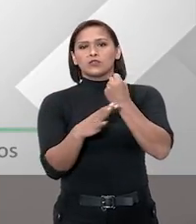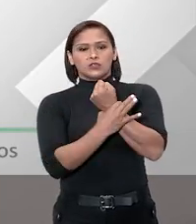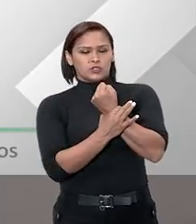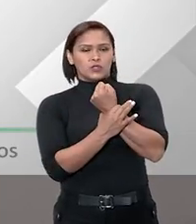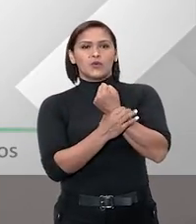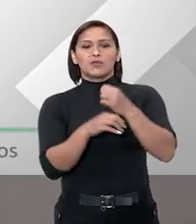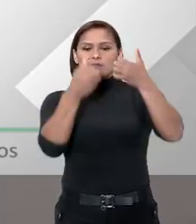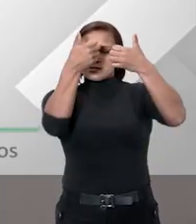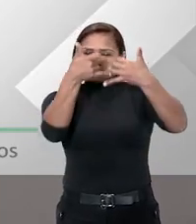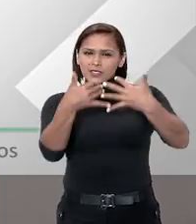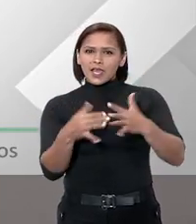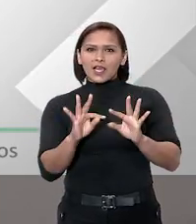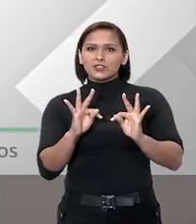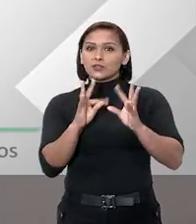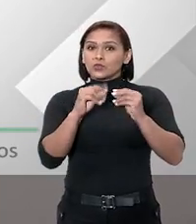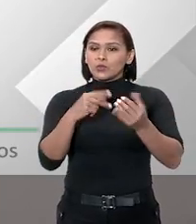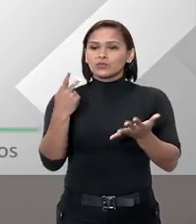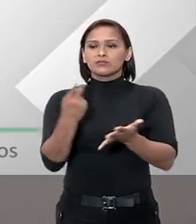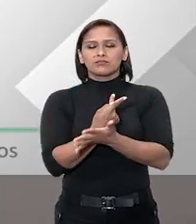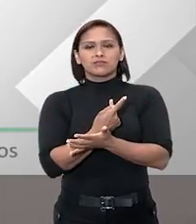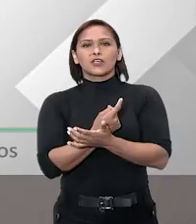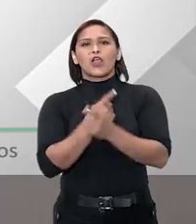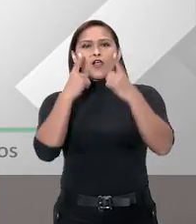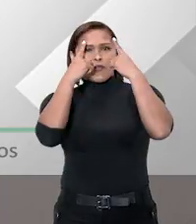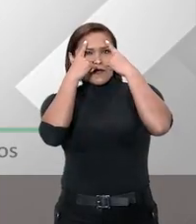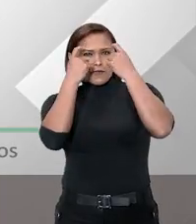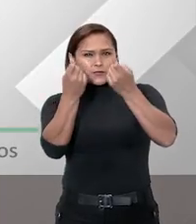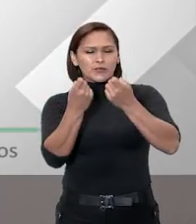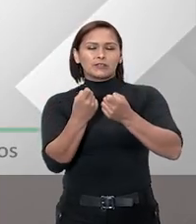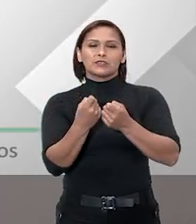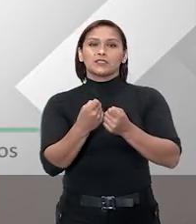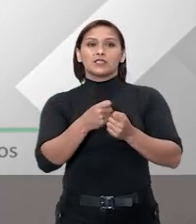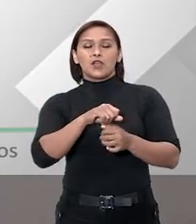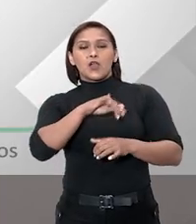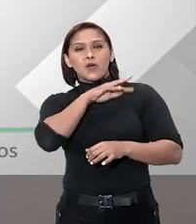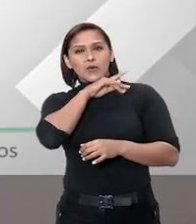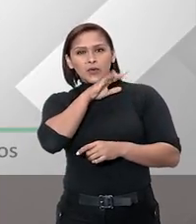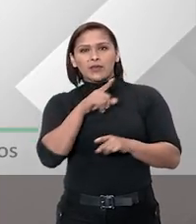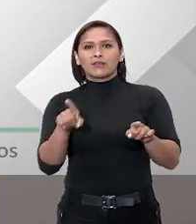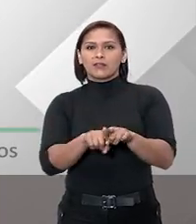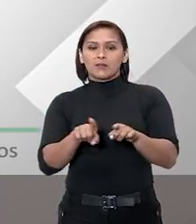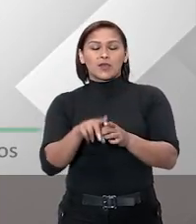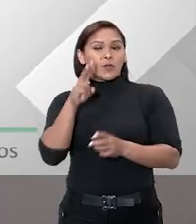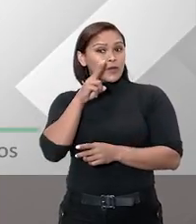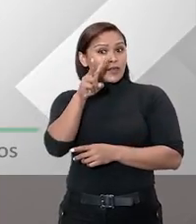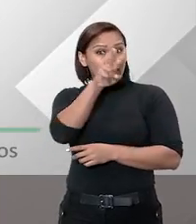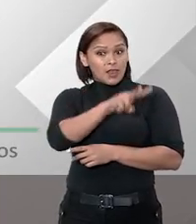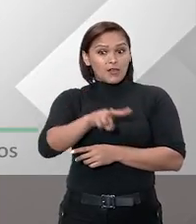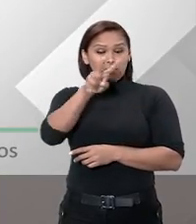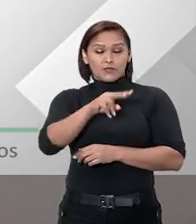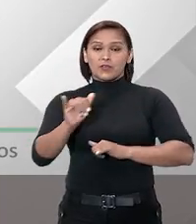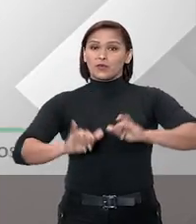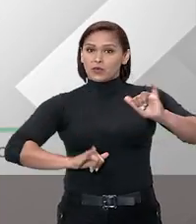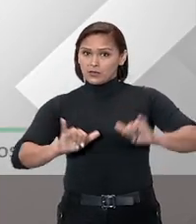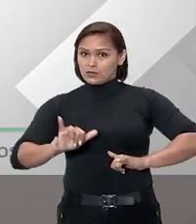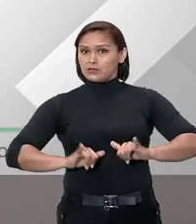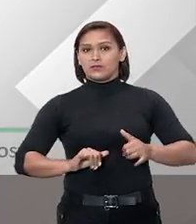poder relatar, muitas vezes, coisas horrorosas, né? Ou que ela viu, ou que ela